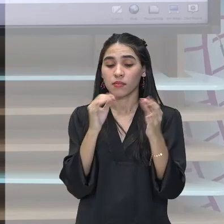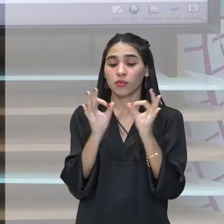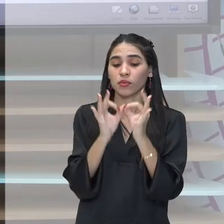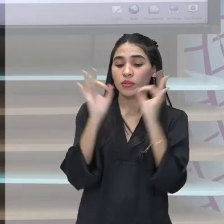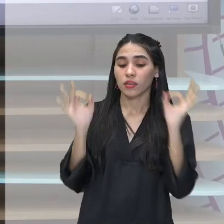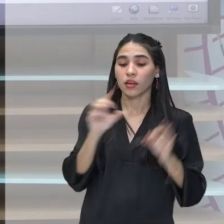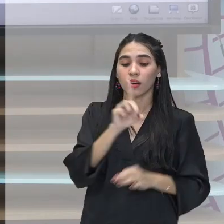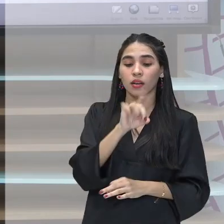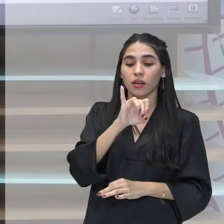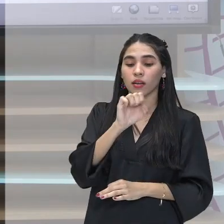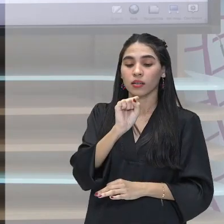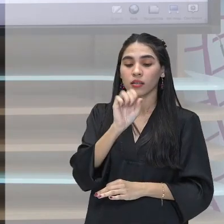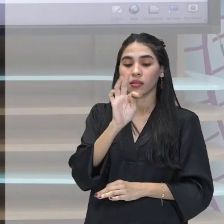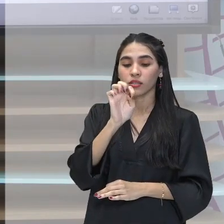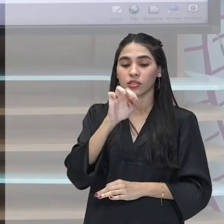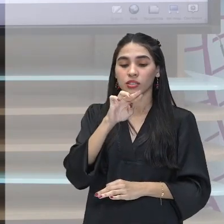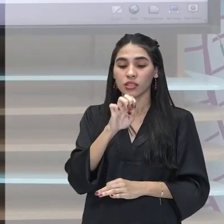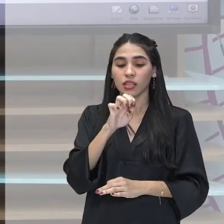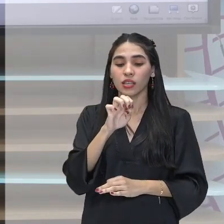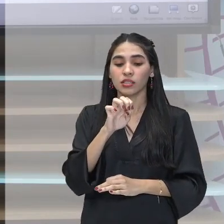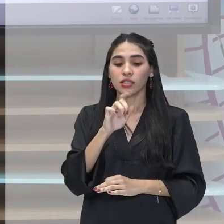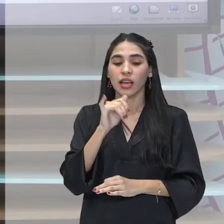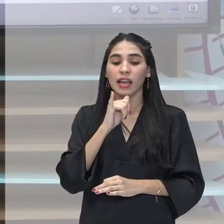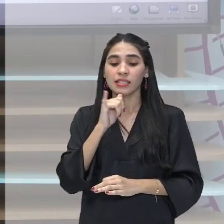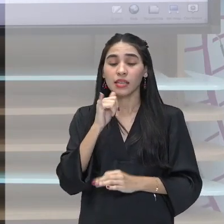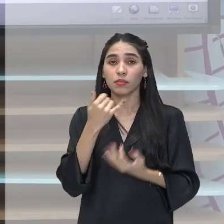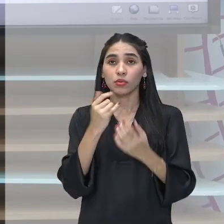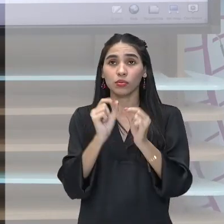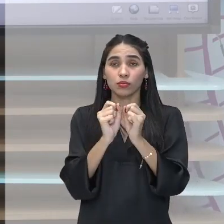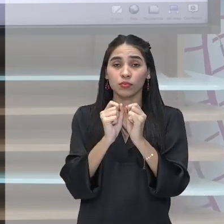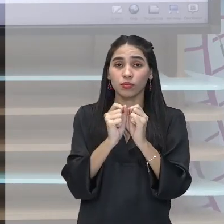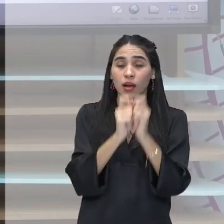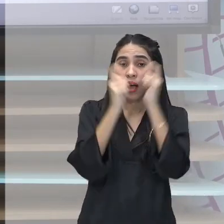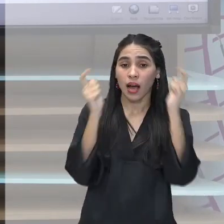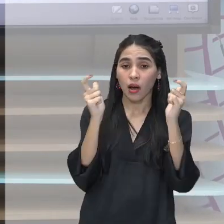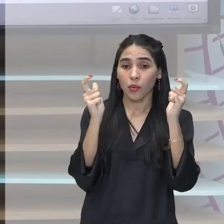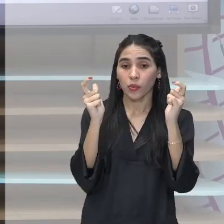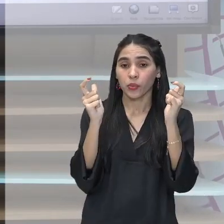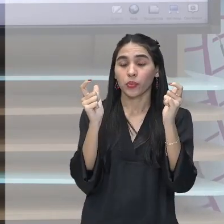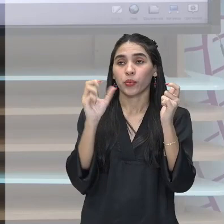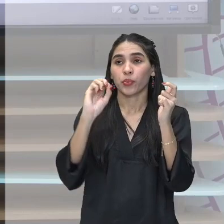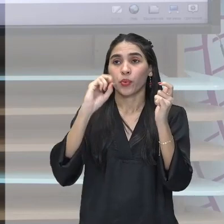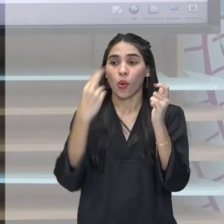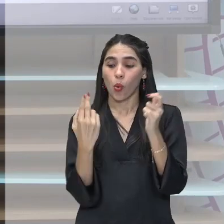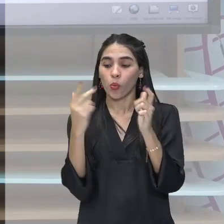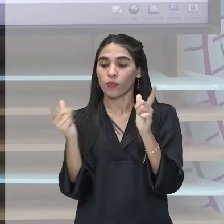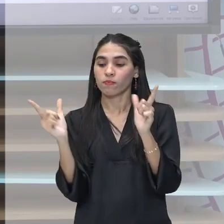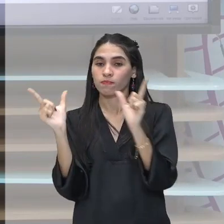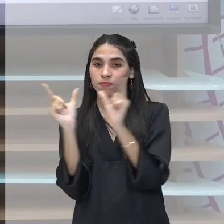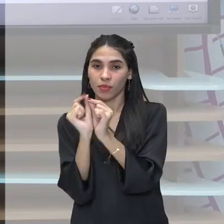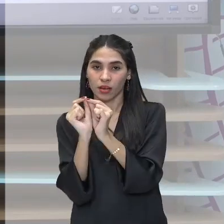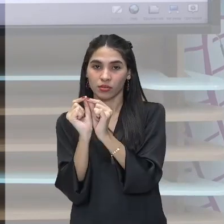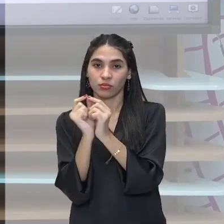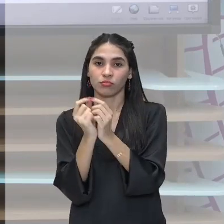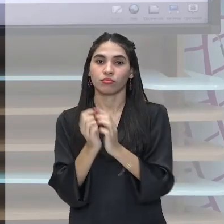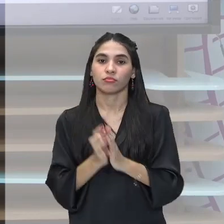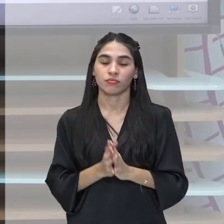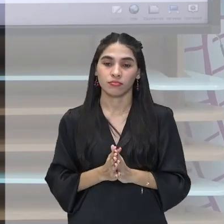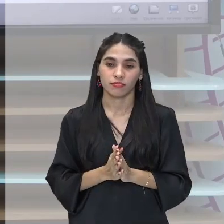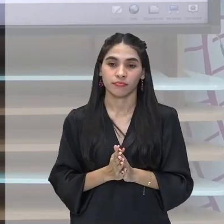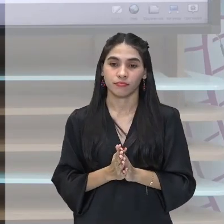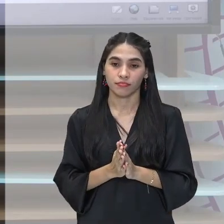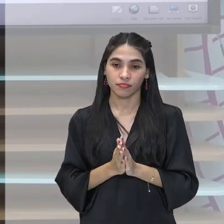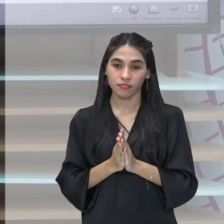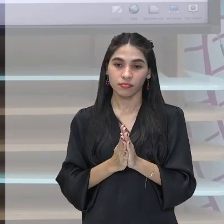distante, eu estou me referindo ao sinônimo de alto, se ele foi alto ou se ele é baixo, beleza? E nós